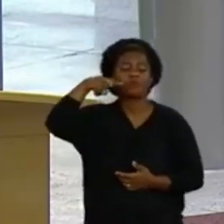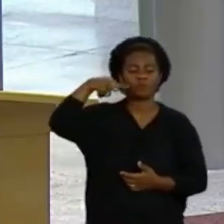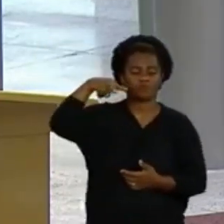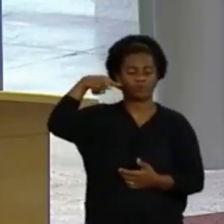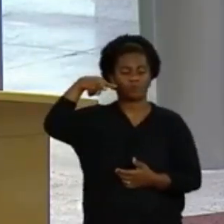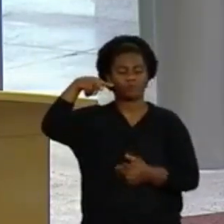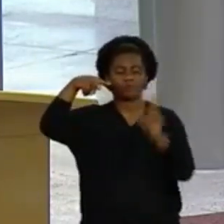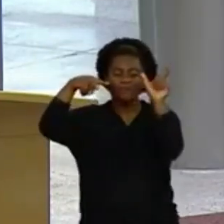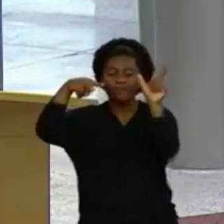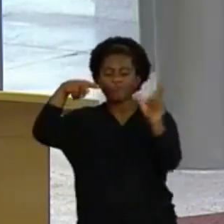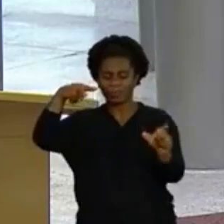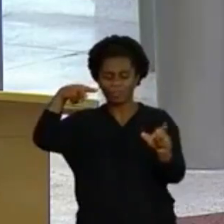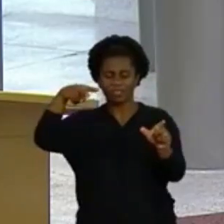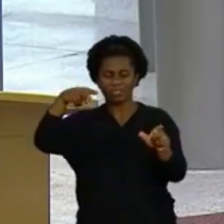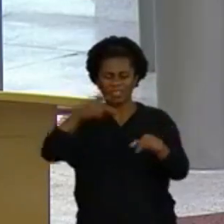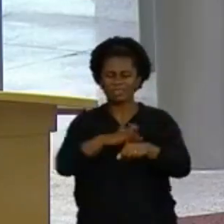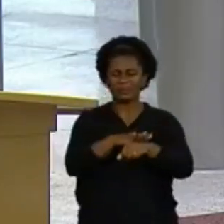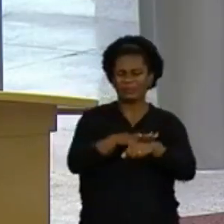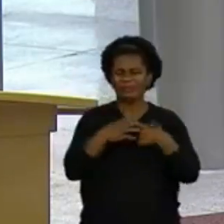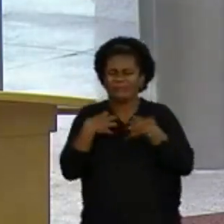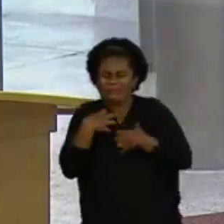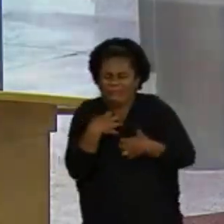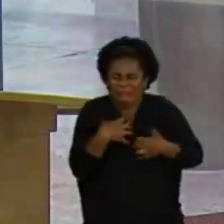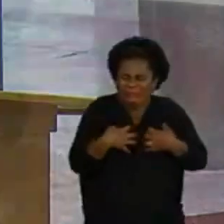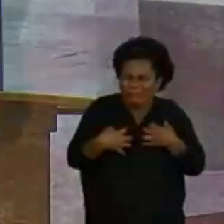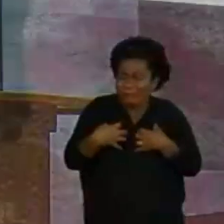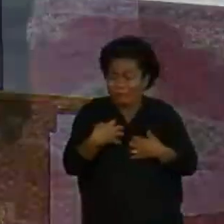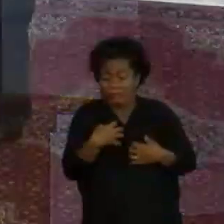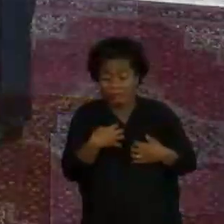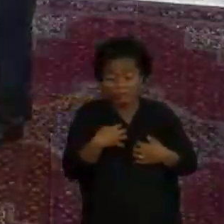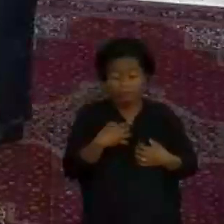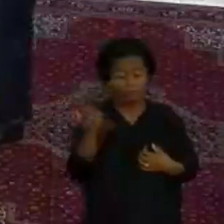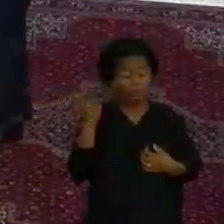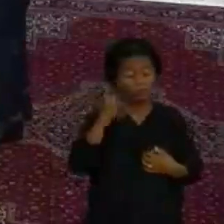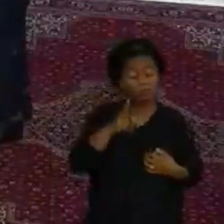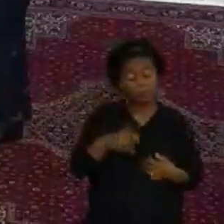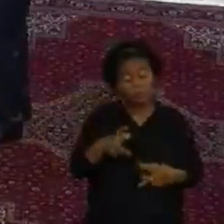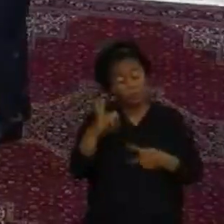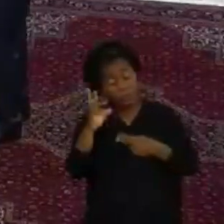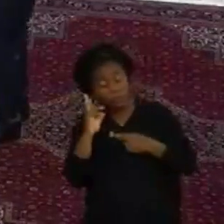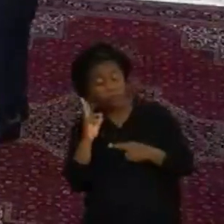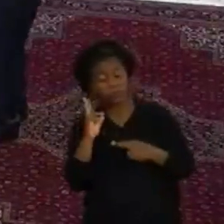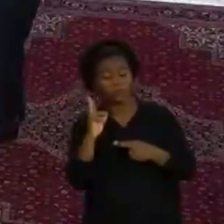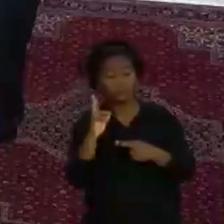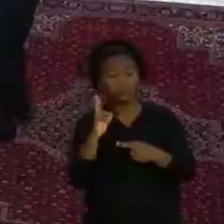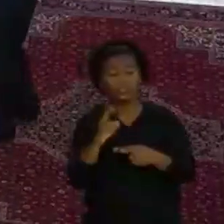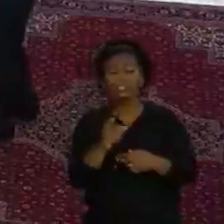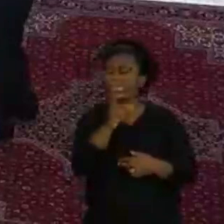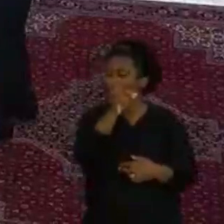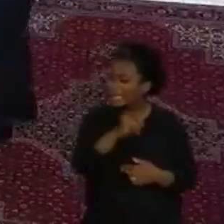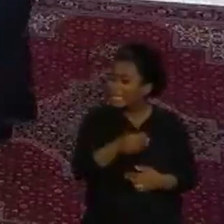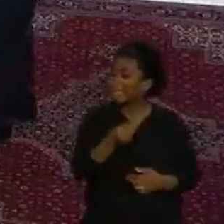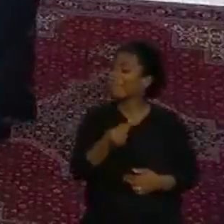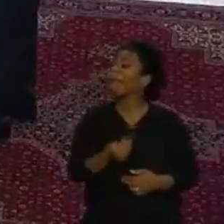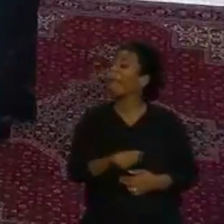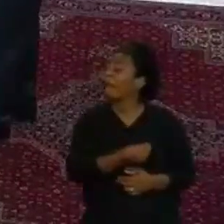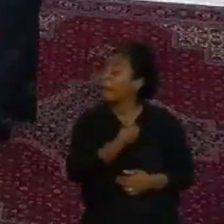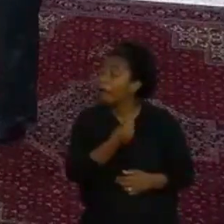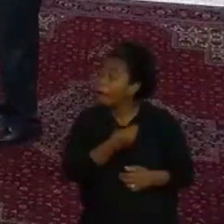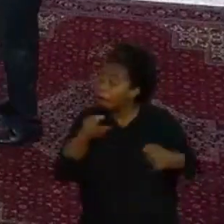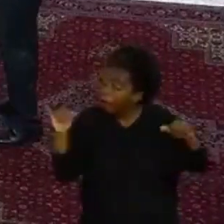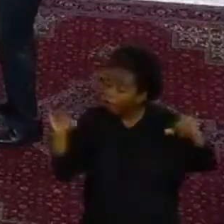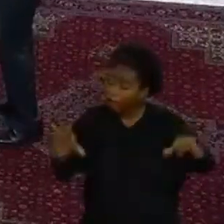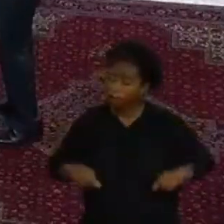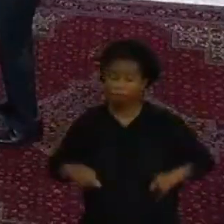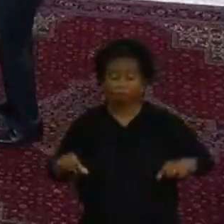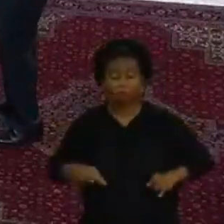está aqui doente, aflita, que teve uma noite conturbada, que tem vivido dias horríveis, que está